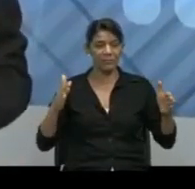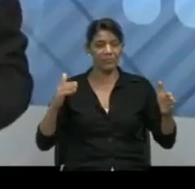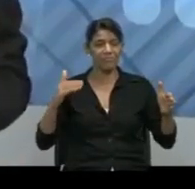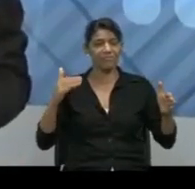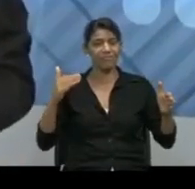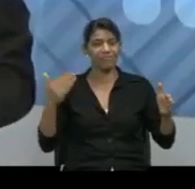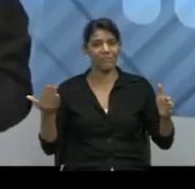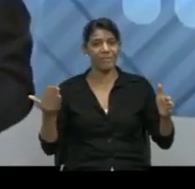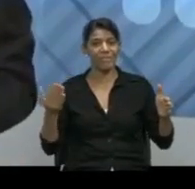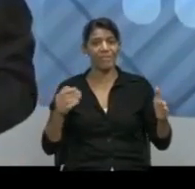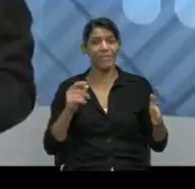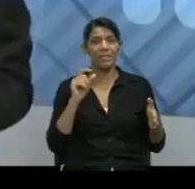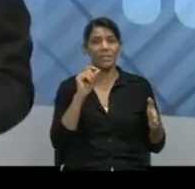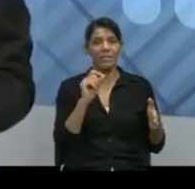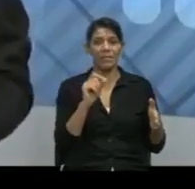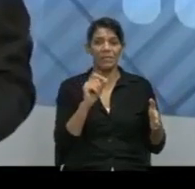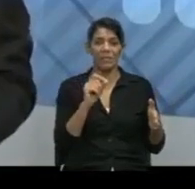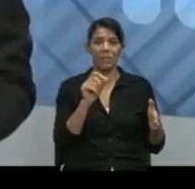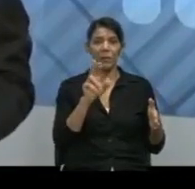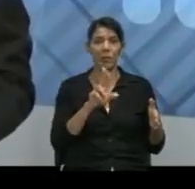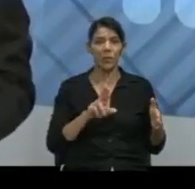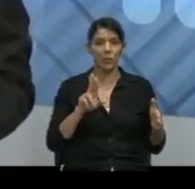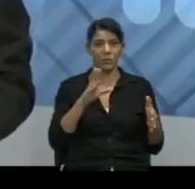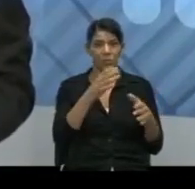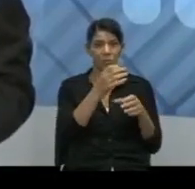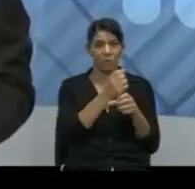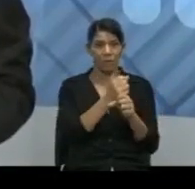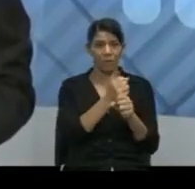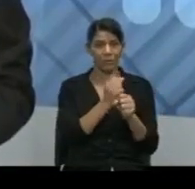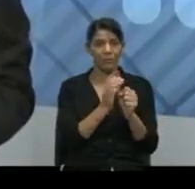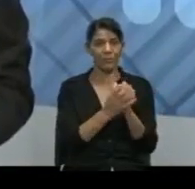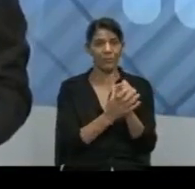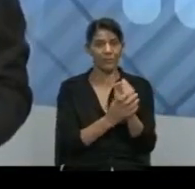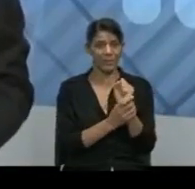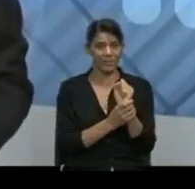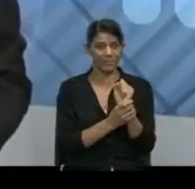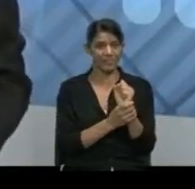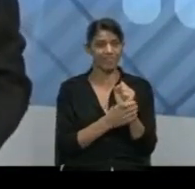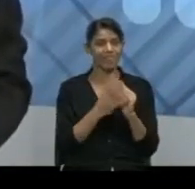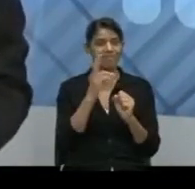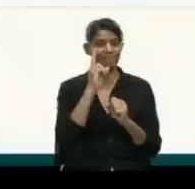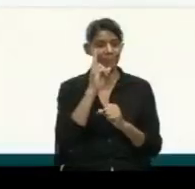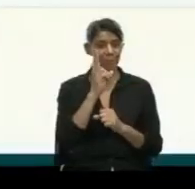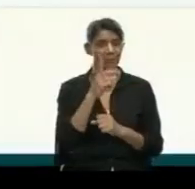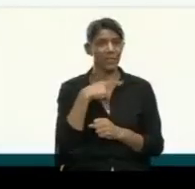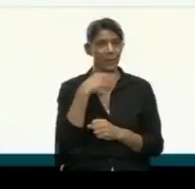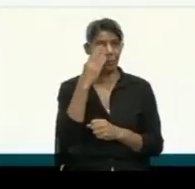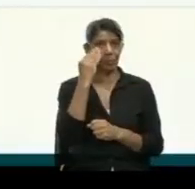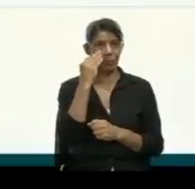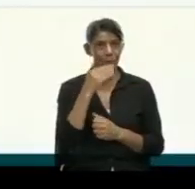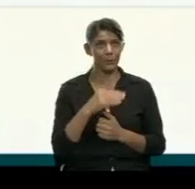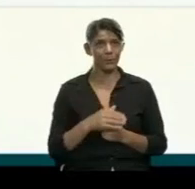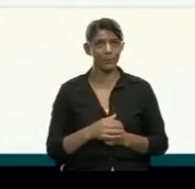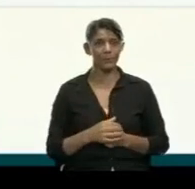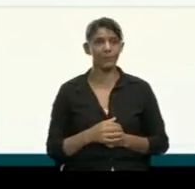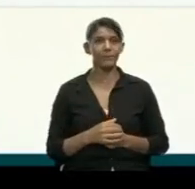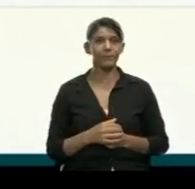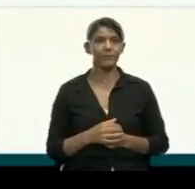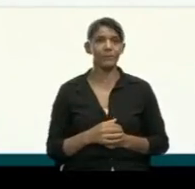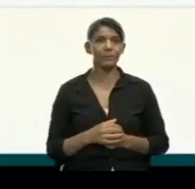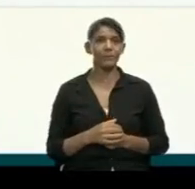além do fator que a gente utiliza no cálculo para segurança. Vamos lá para o quadro. Você vai ver uma foto agora desse